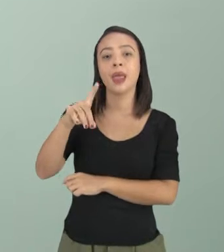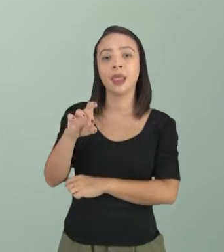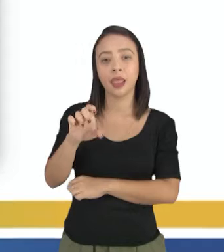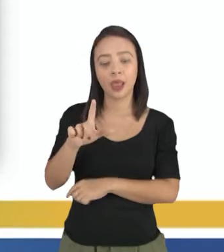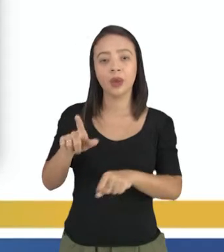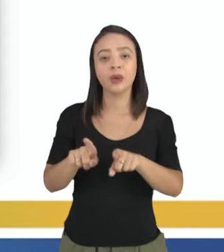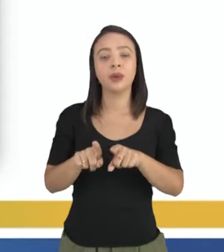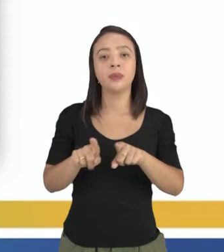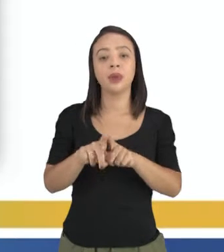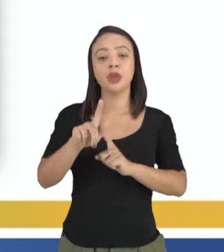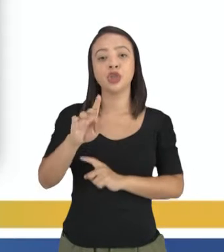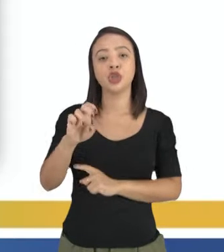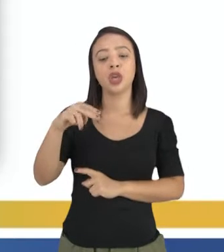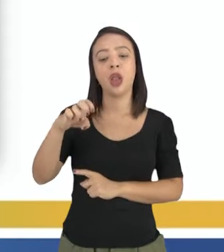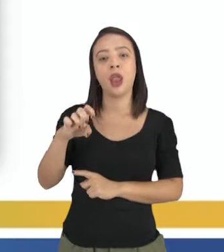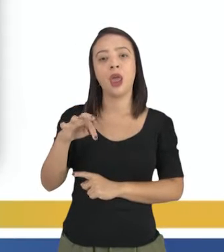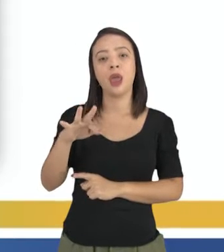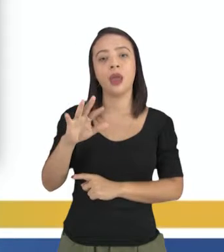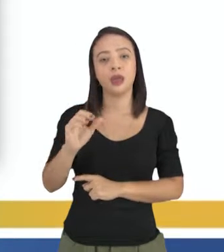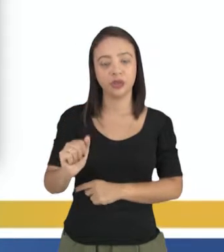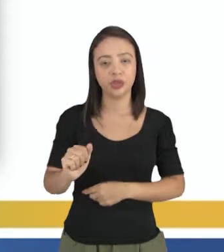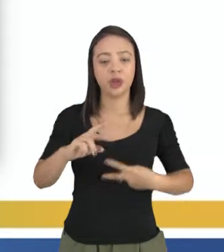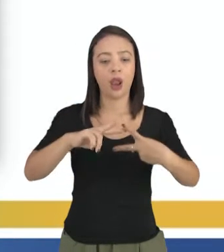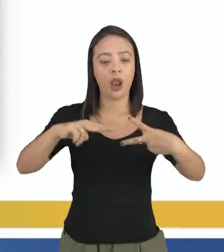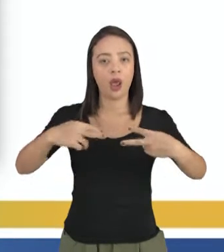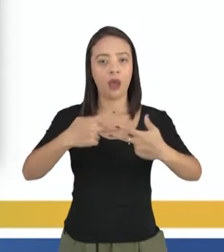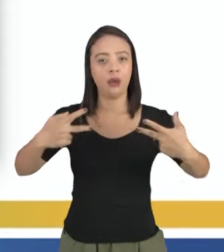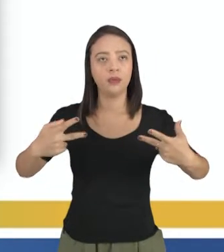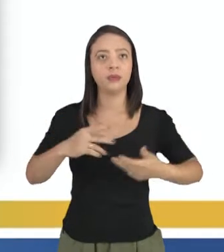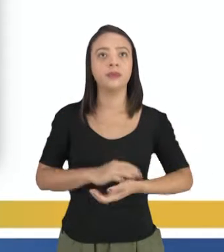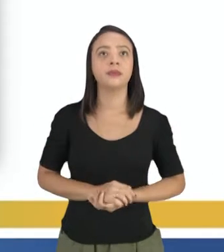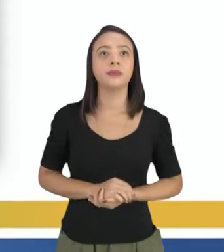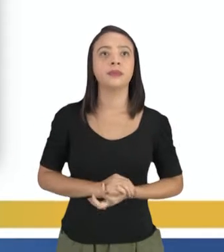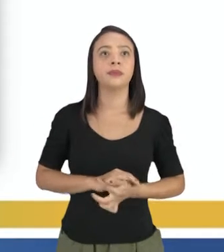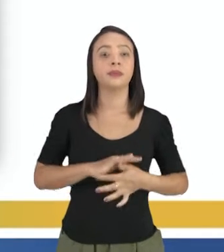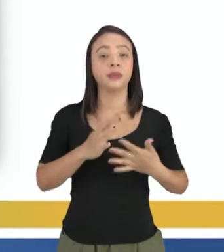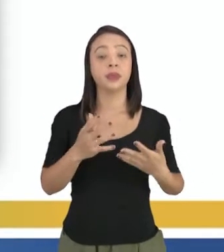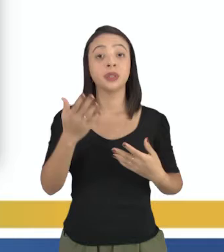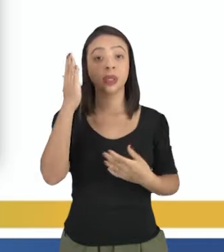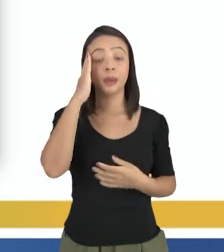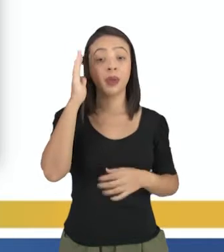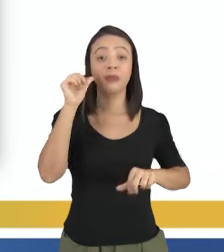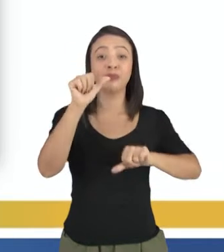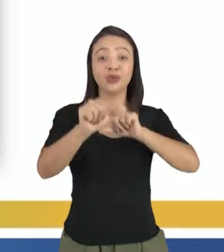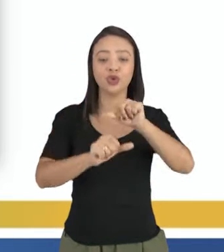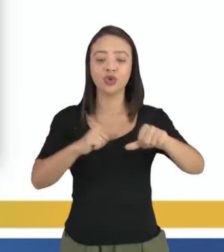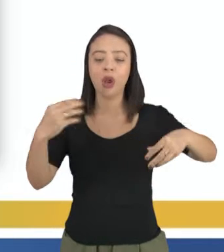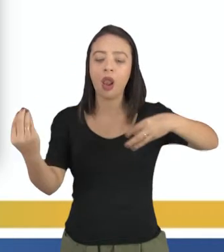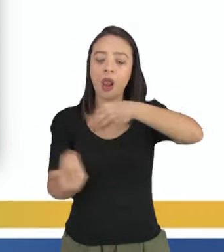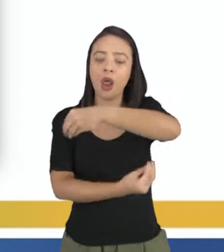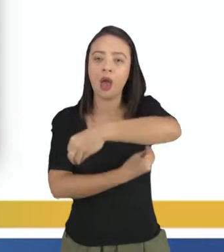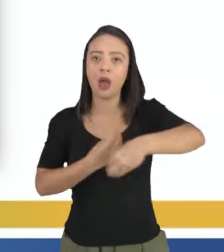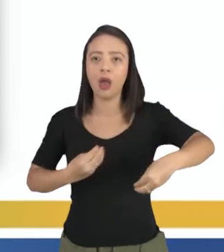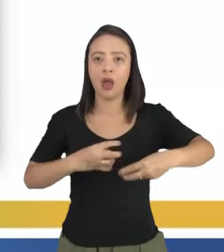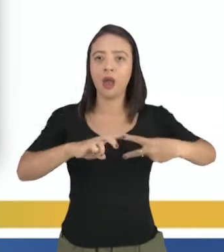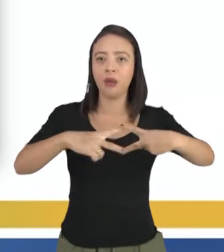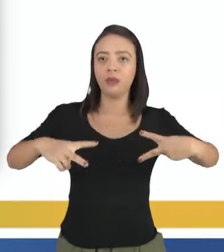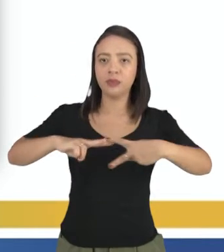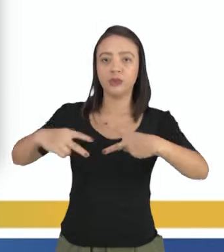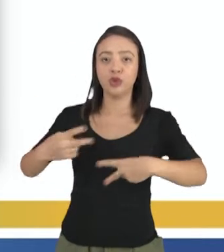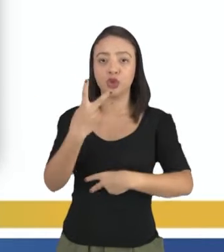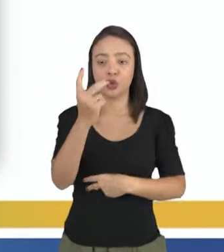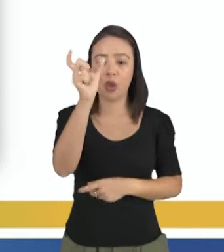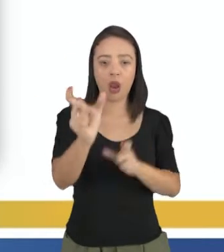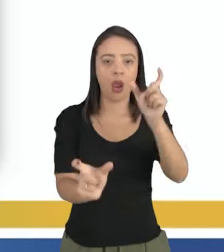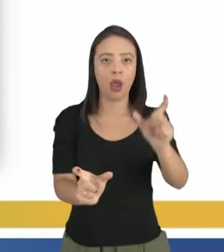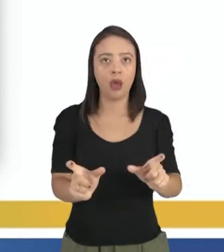genética. Bom, nós sabemos que a mistura do material genético entre dois indivíduos, ele